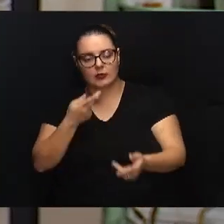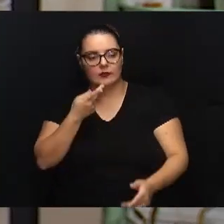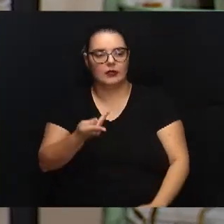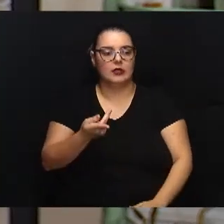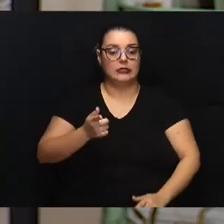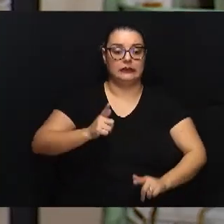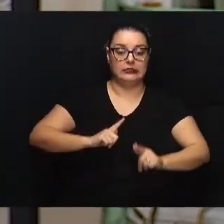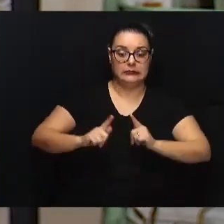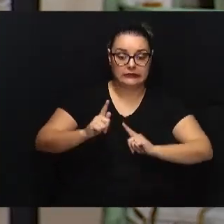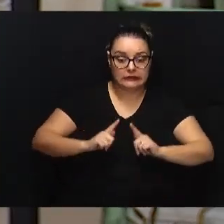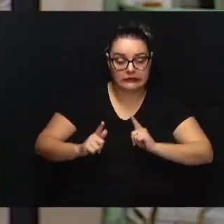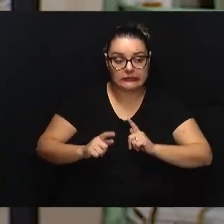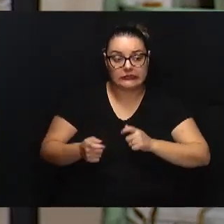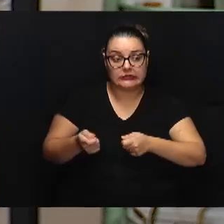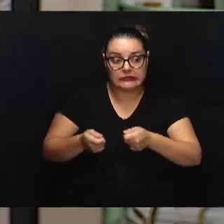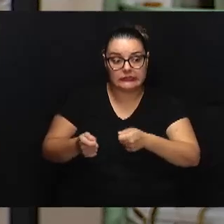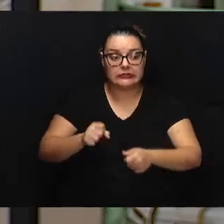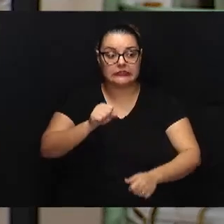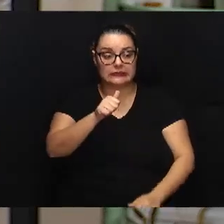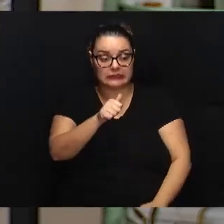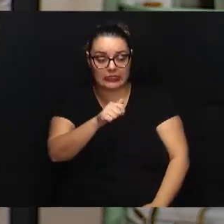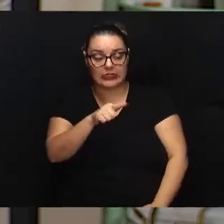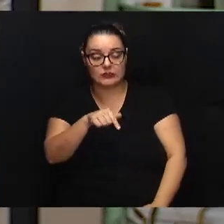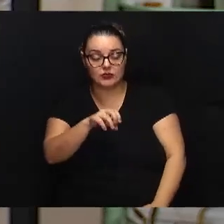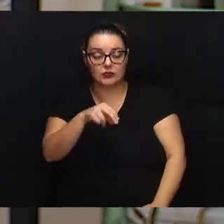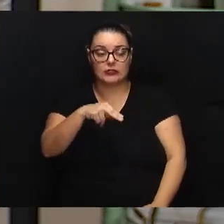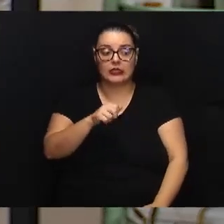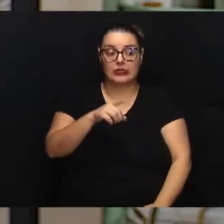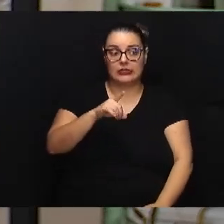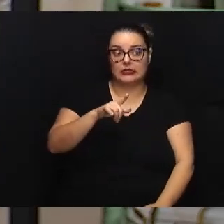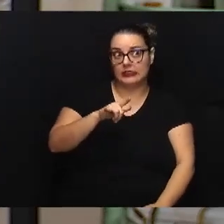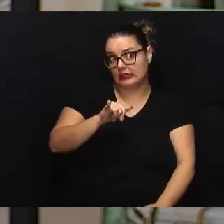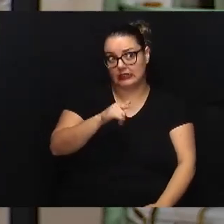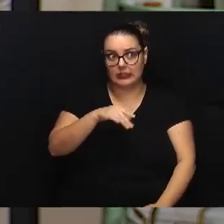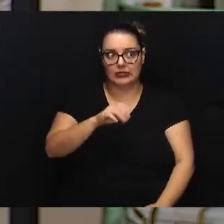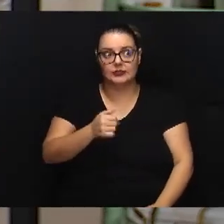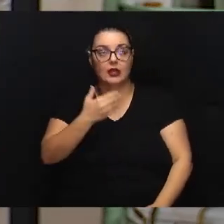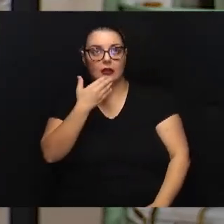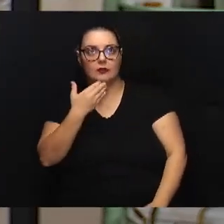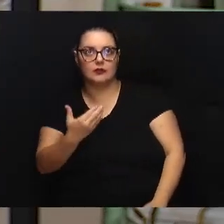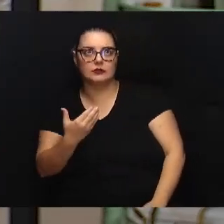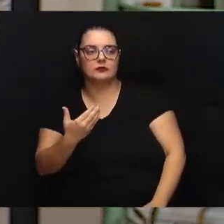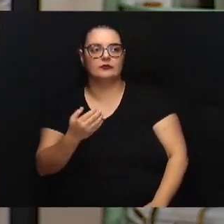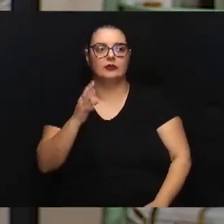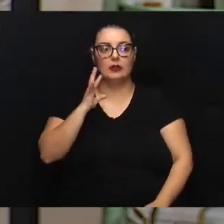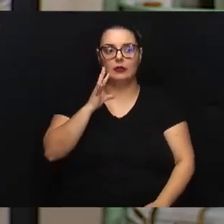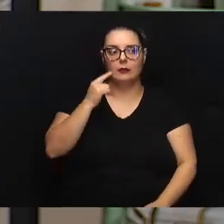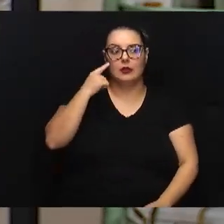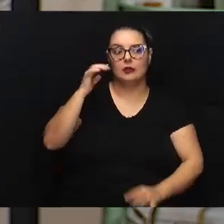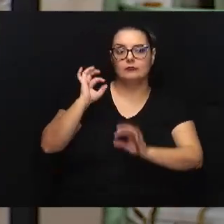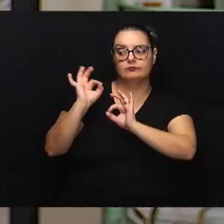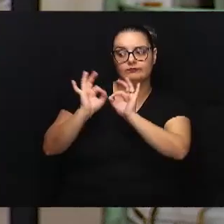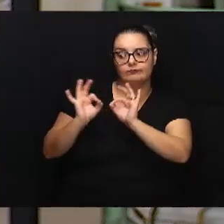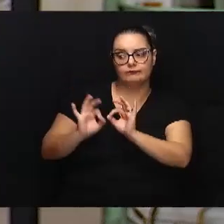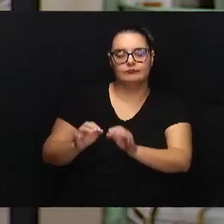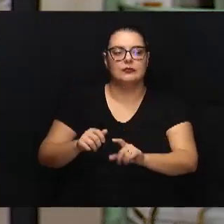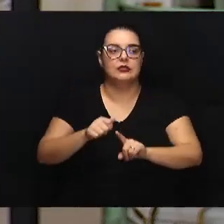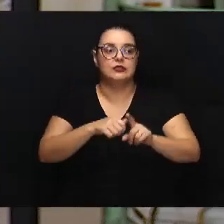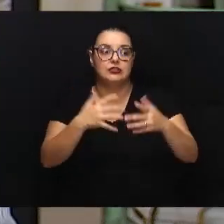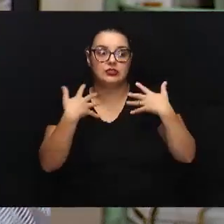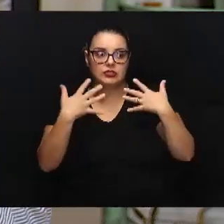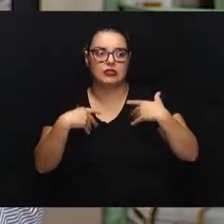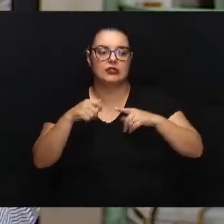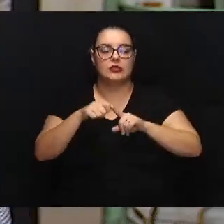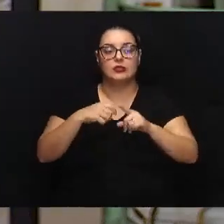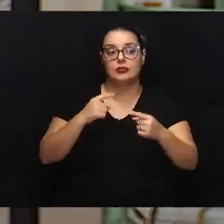essa sazonalidade de forma que meu dezembro foi legal, mas eu preciso pensar no planejamento de janeiro e fevereiro? Como é isso